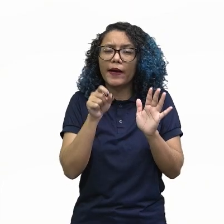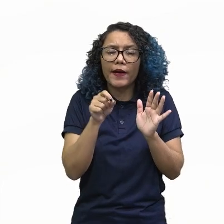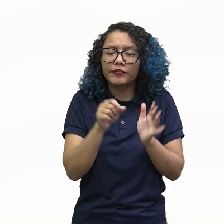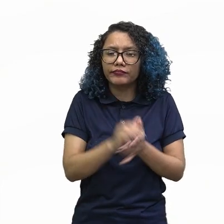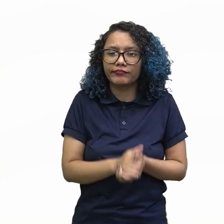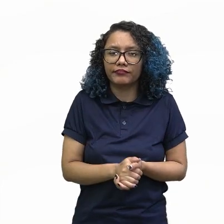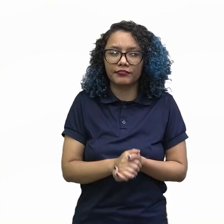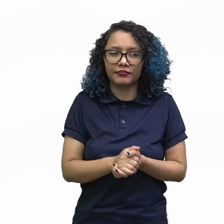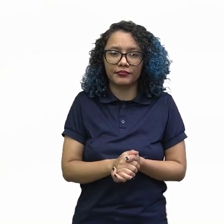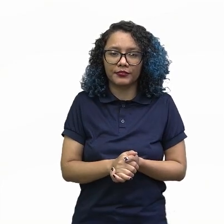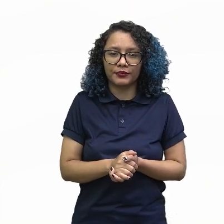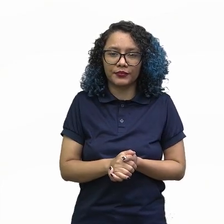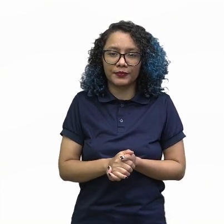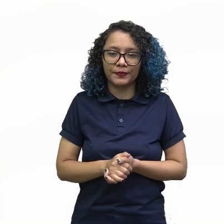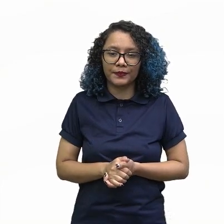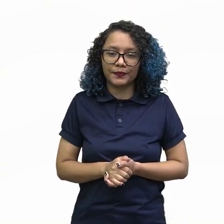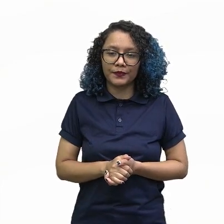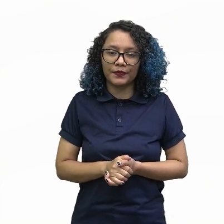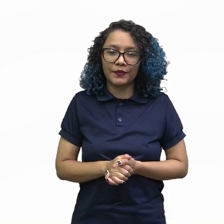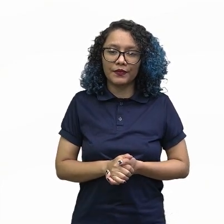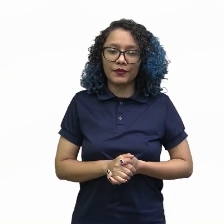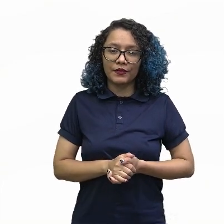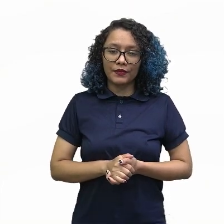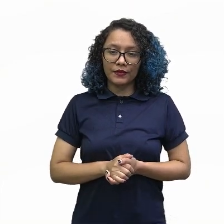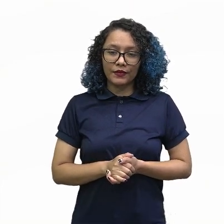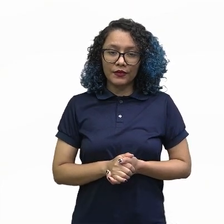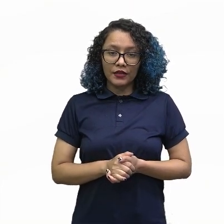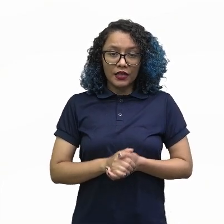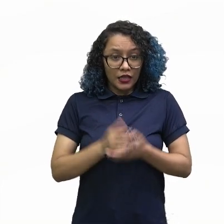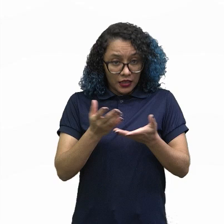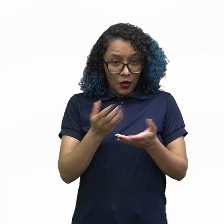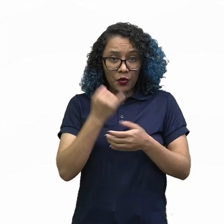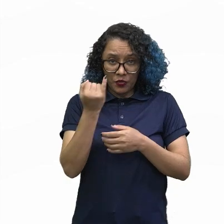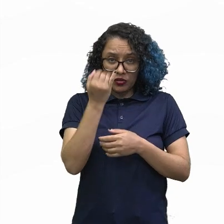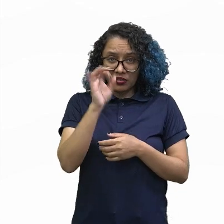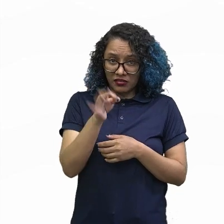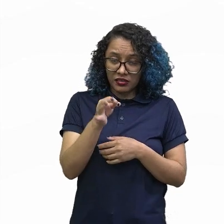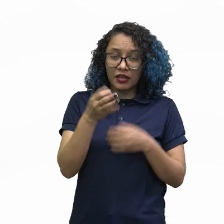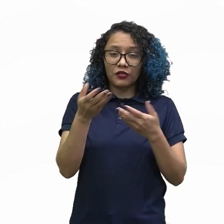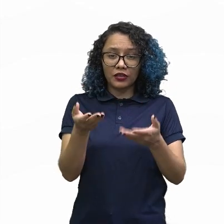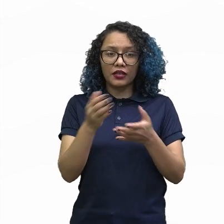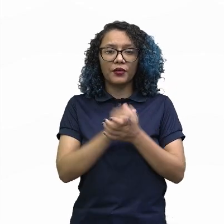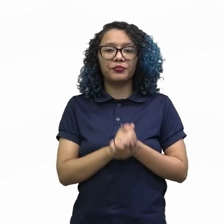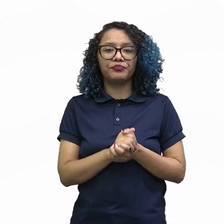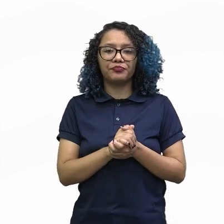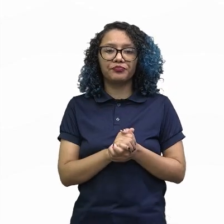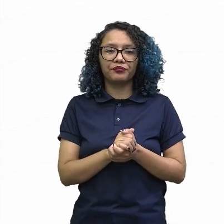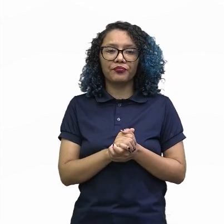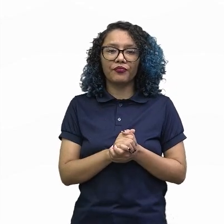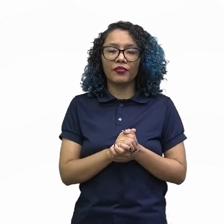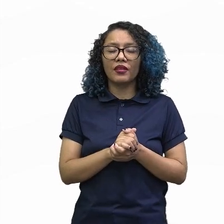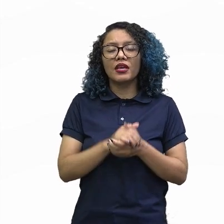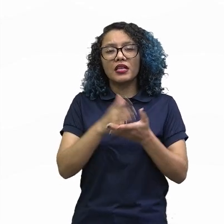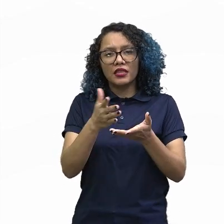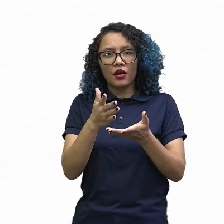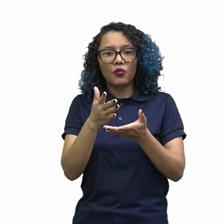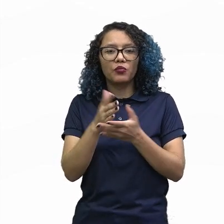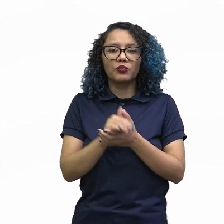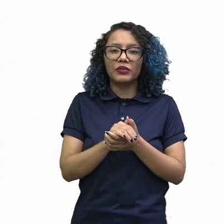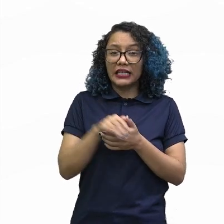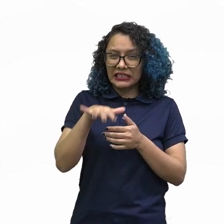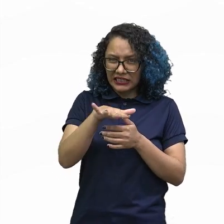ó, como eu estou dizendo que a importância, logo, quando se fala na eletroddinâmica, eu tenho